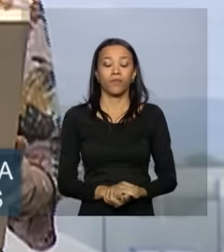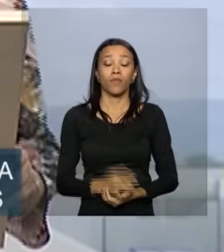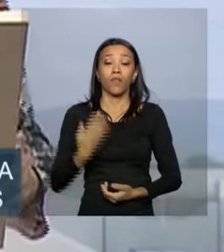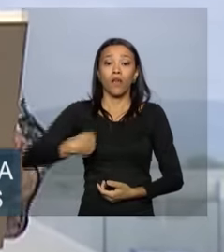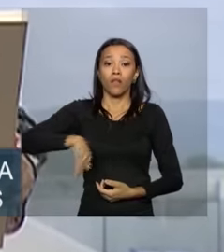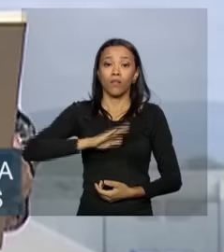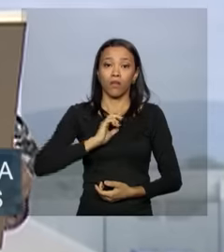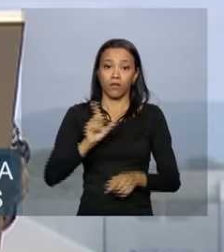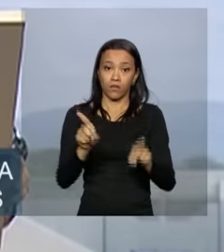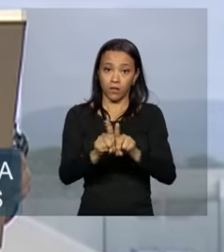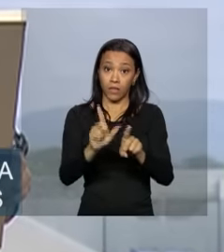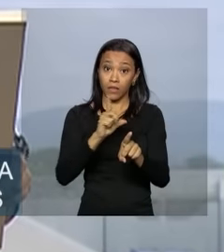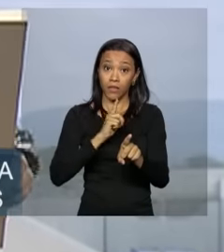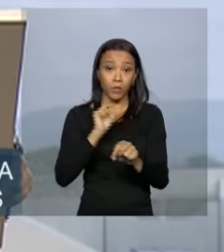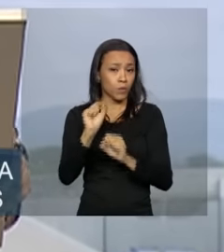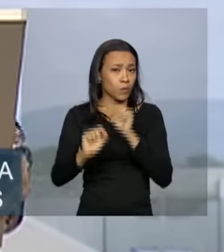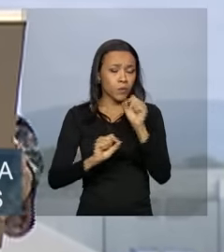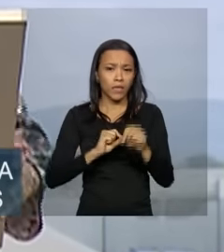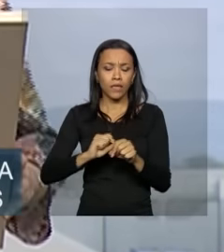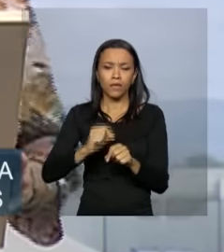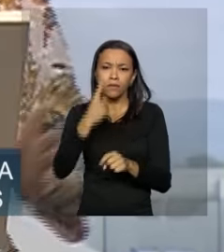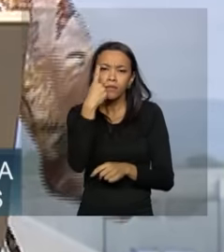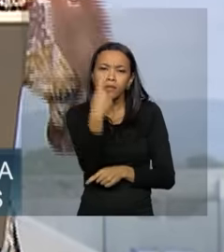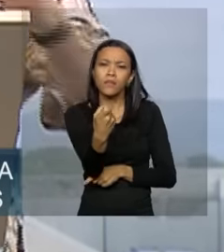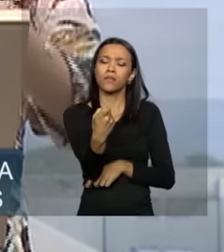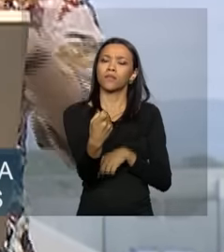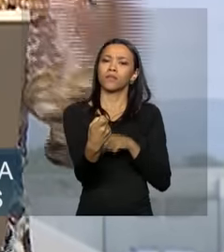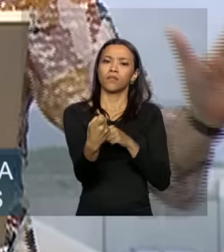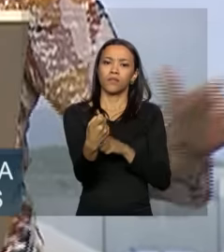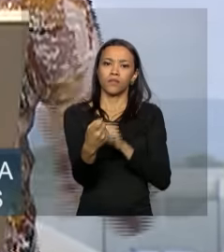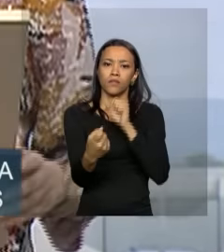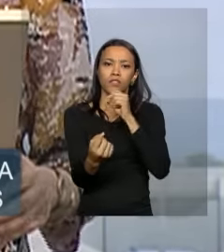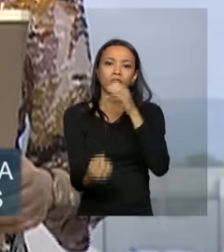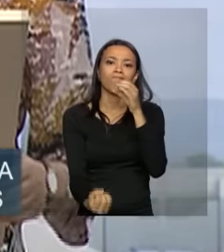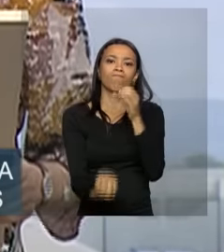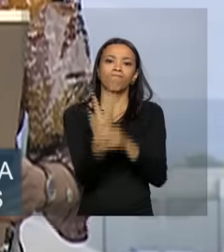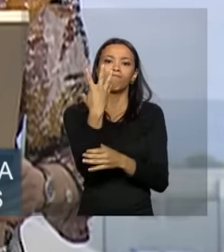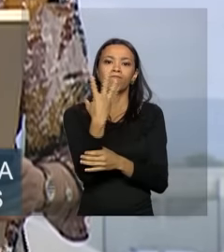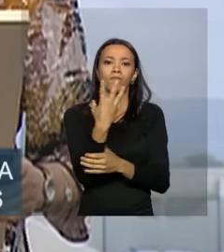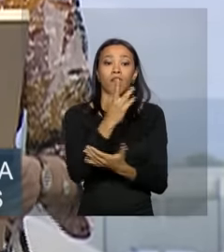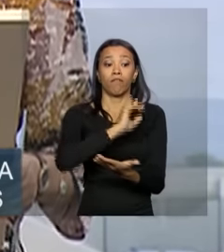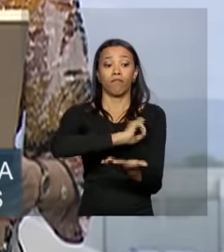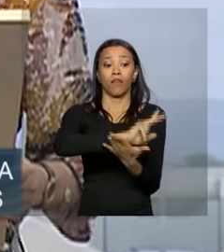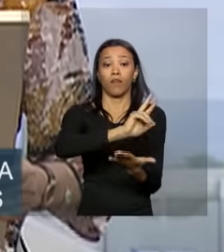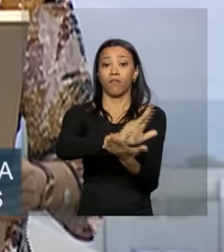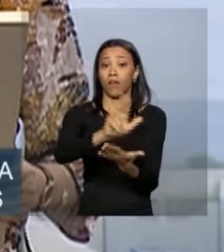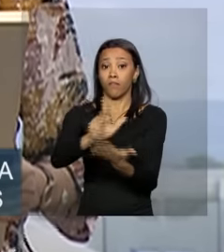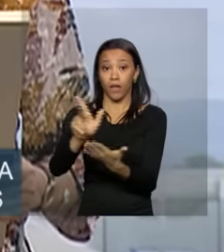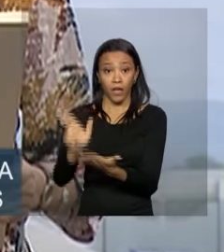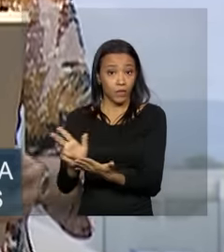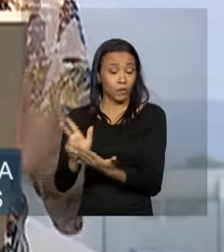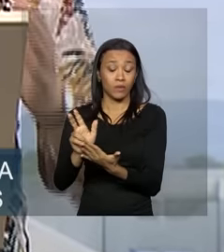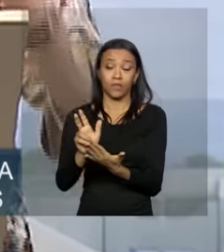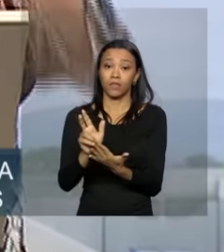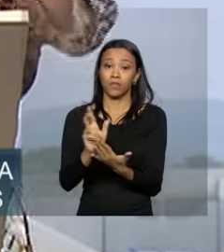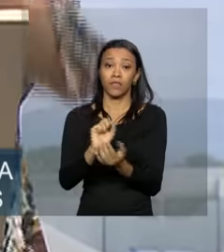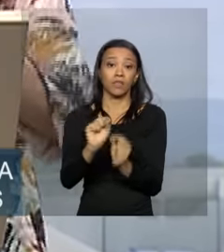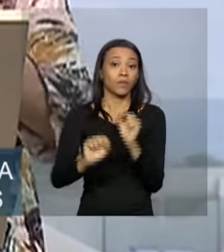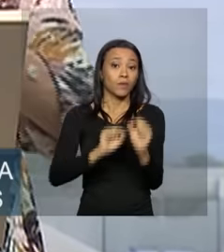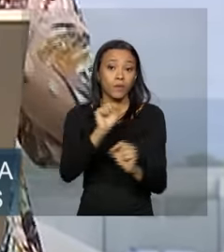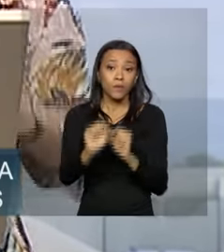temos o interesse em implantar todos os tipos de sistemas simplificados